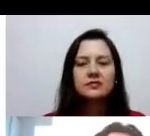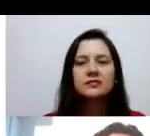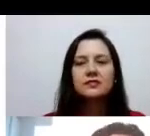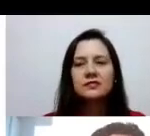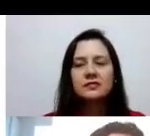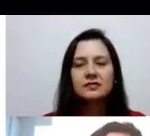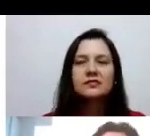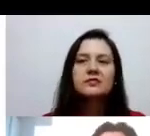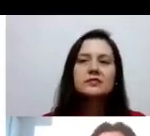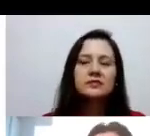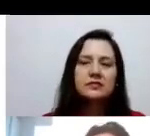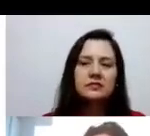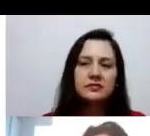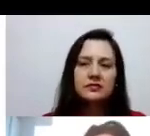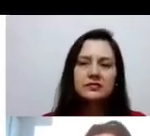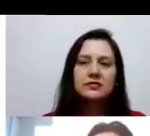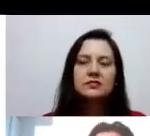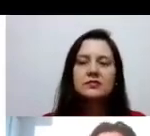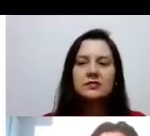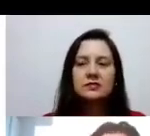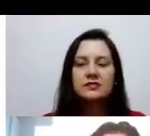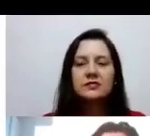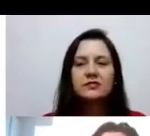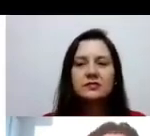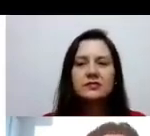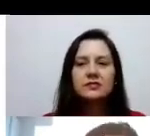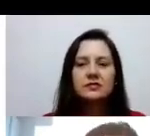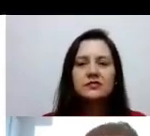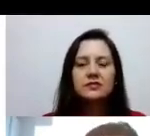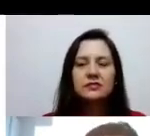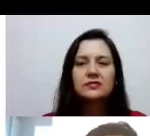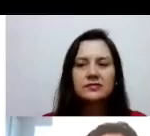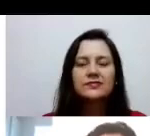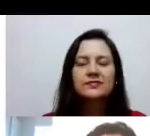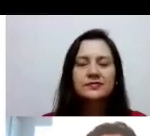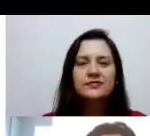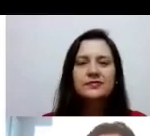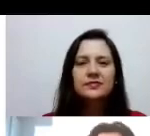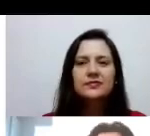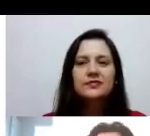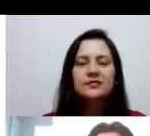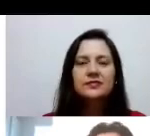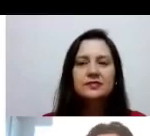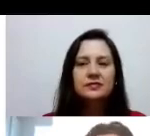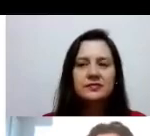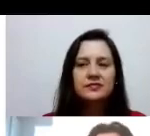por exemplo, um DAI, por exemplo, uma Coab. Então, a gente tem que tomar muito cuidado, porque os nossos atos